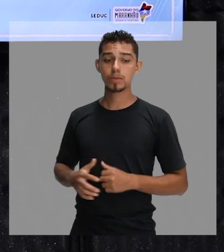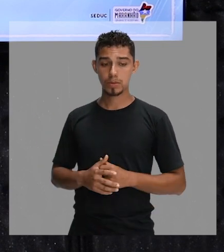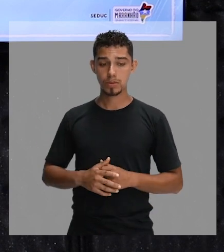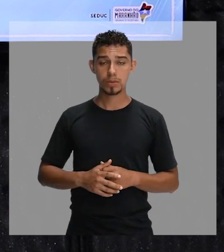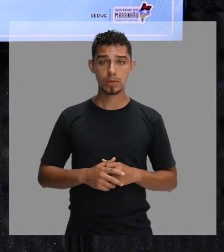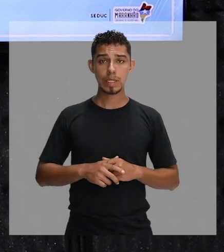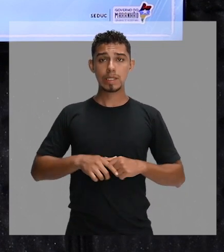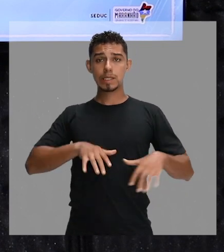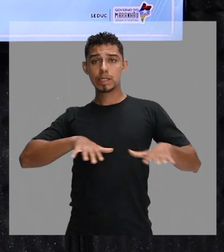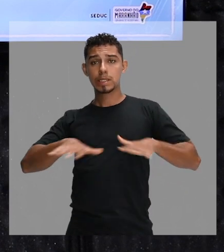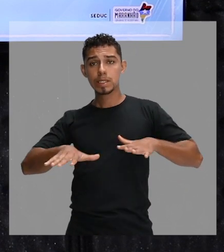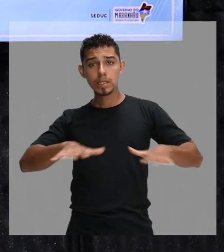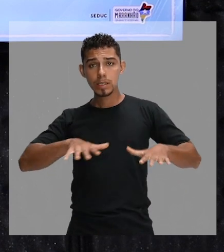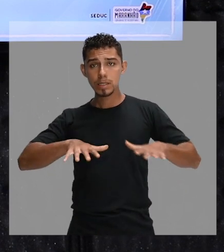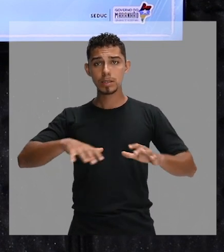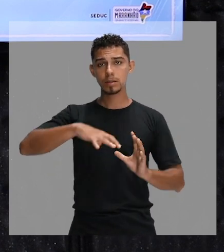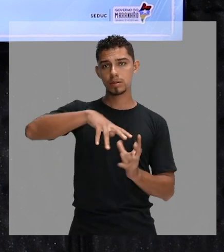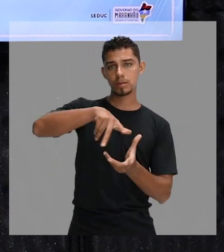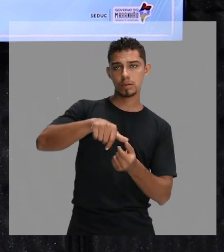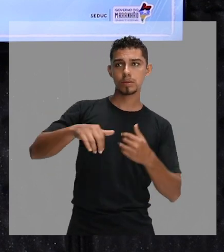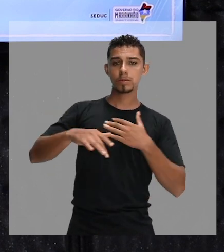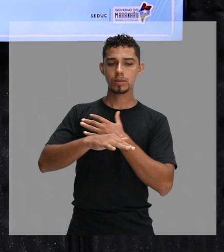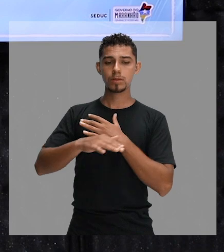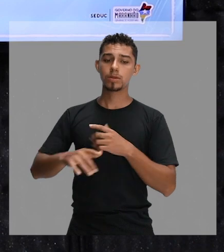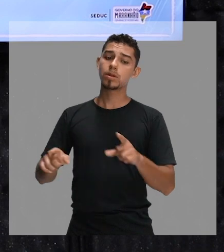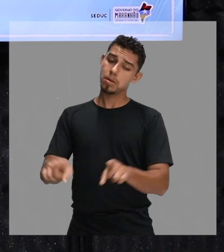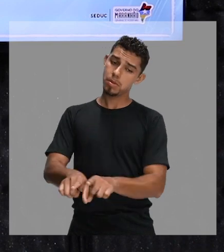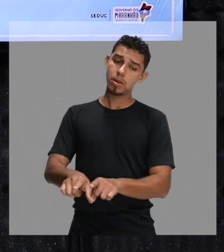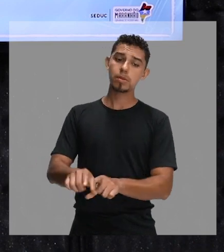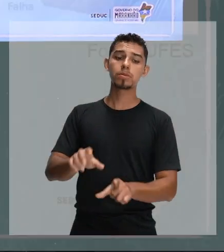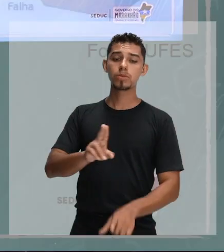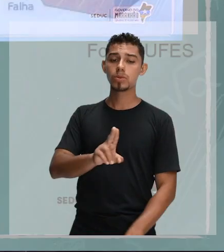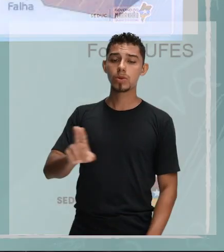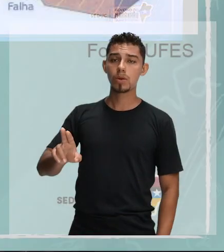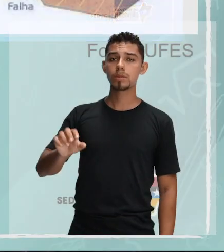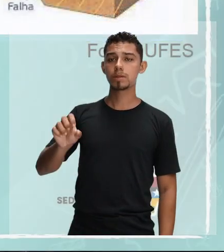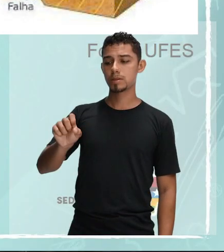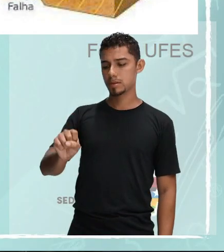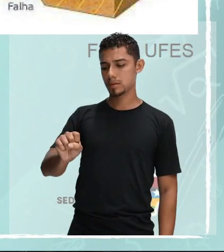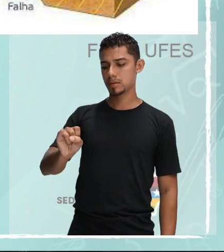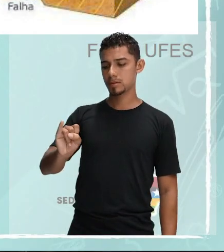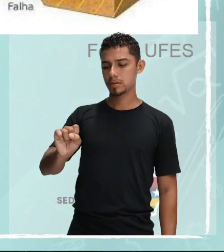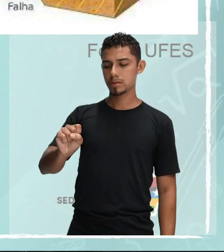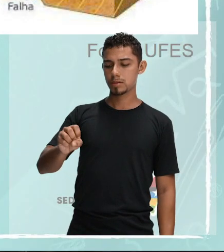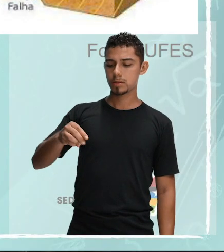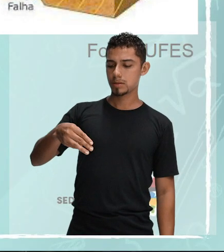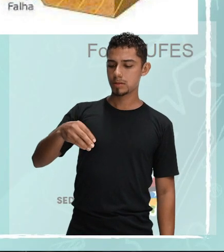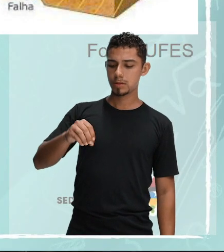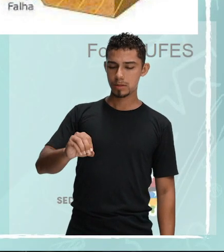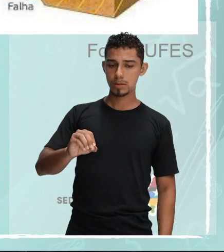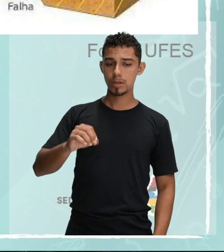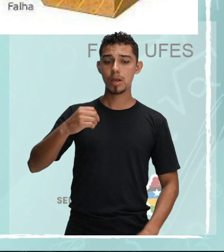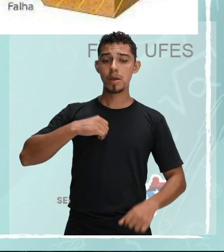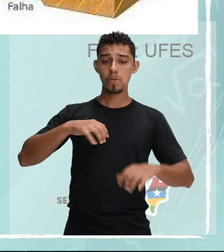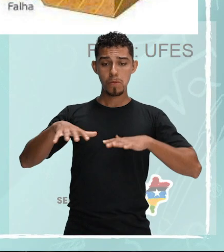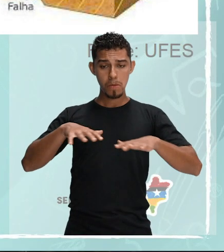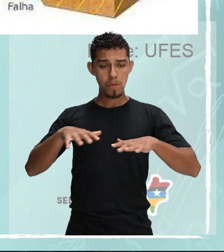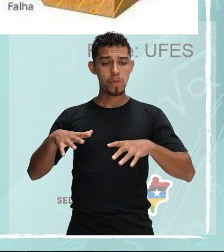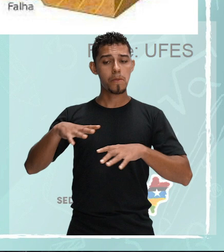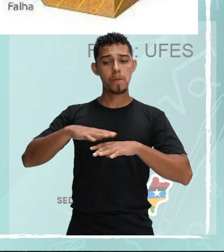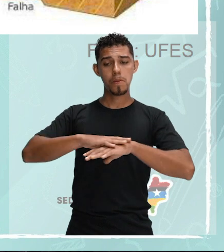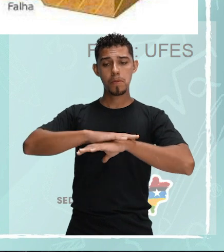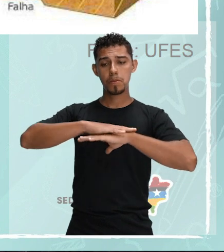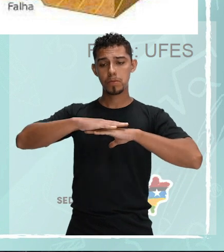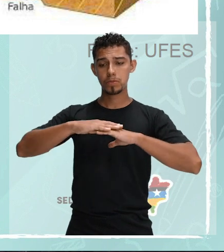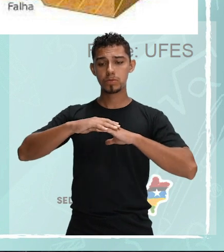Terremotos ou sismos. Terremoto pode também ser chamado de sismos. São os movimentos da crosta terrestre, são também chamados